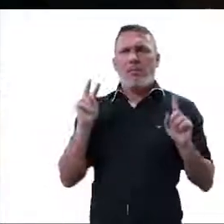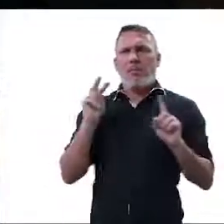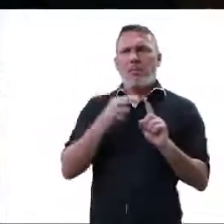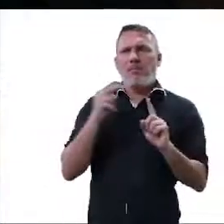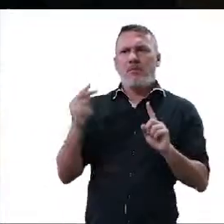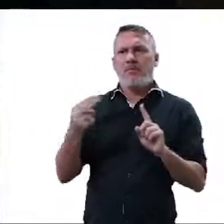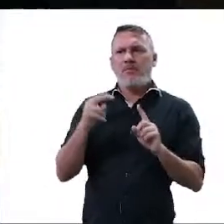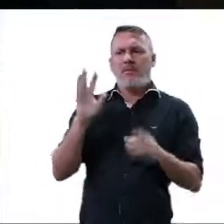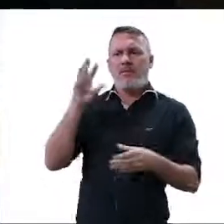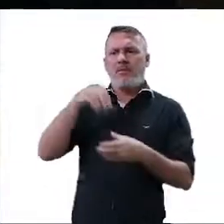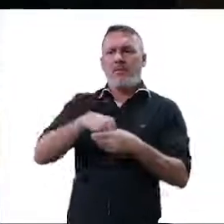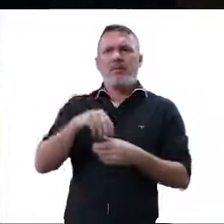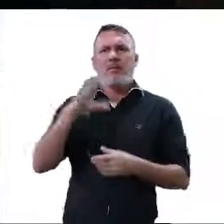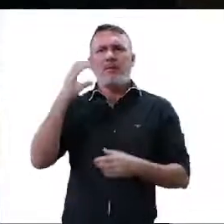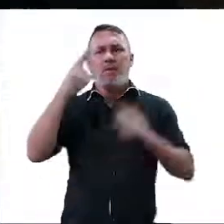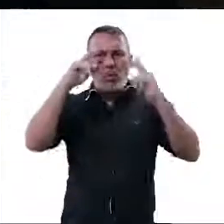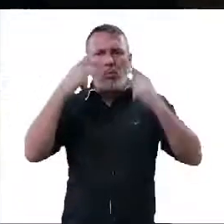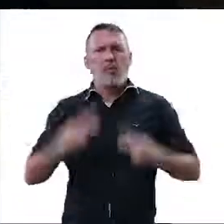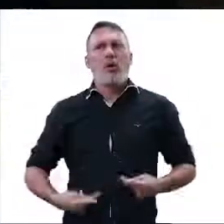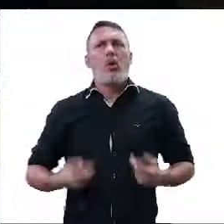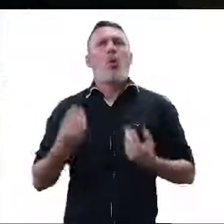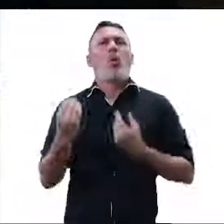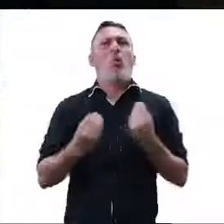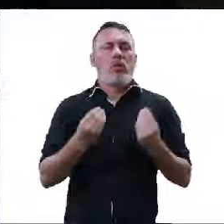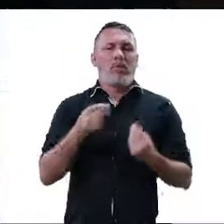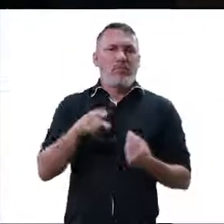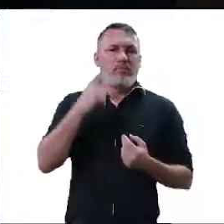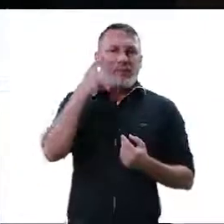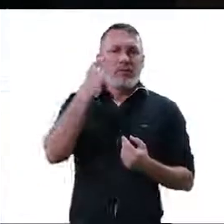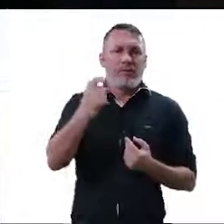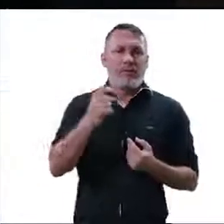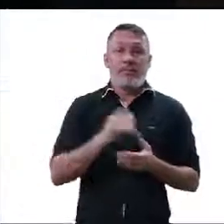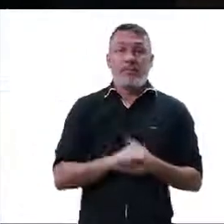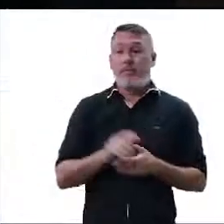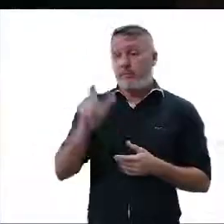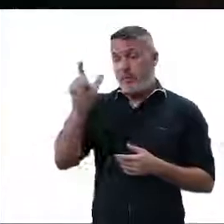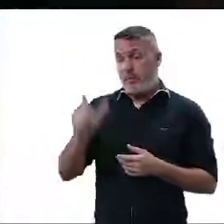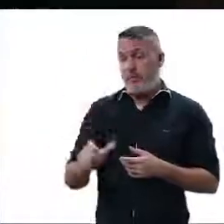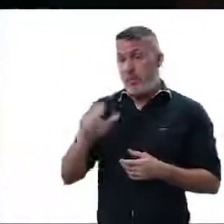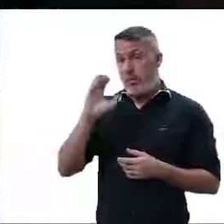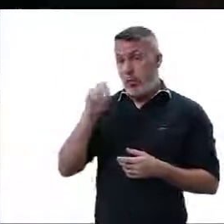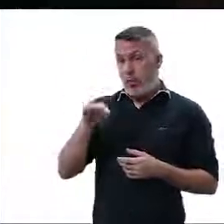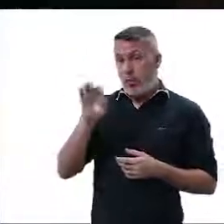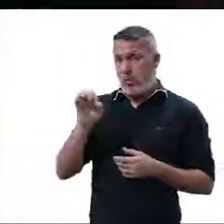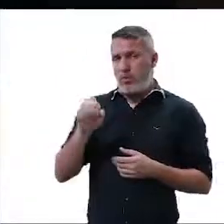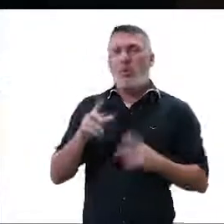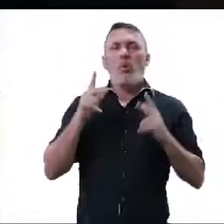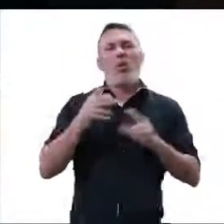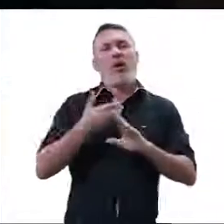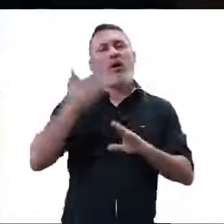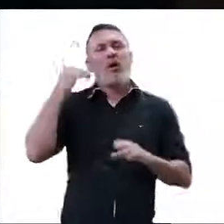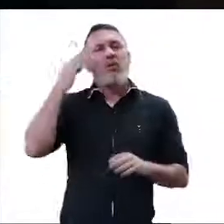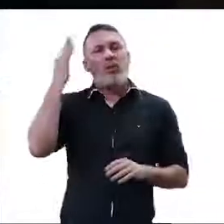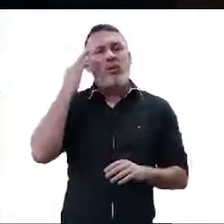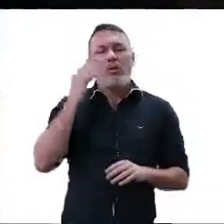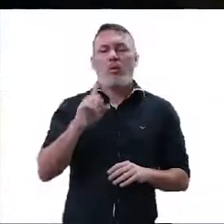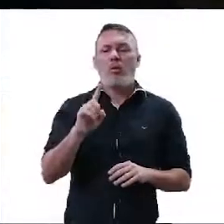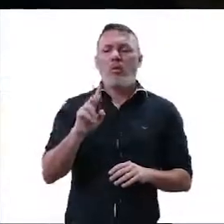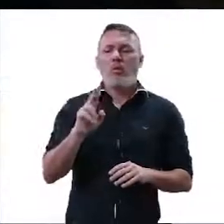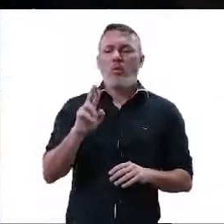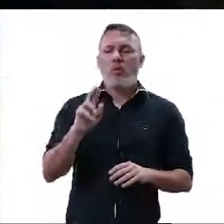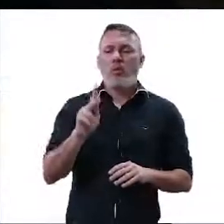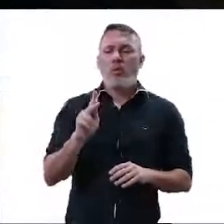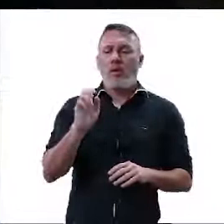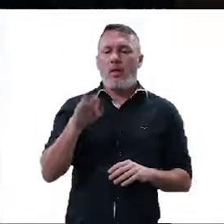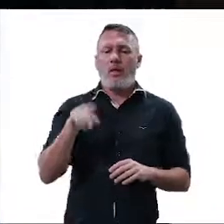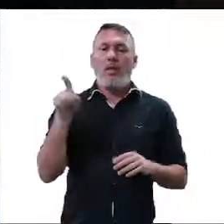ciências humanas? Aí é um ponto bastante interessante. O Comte, como o Durkheim, por exemplo,